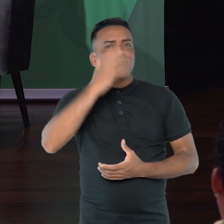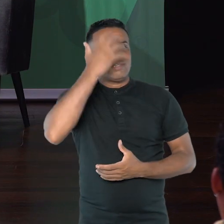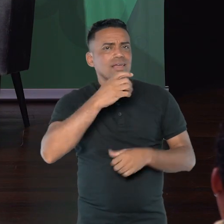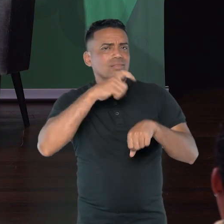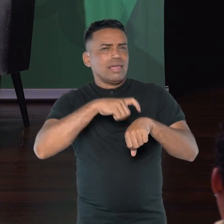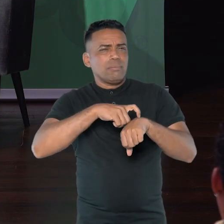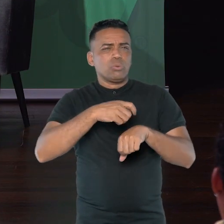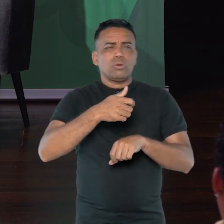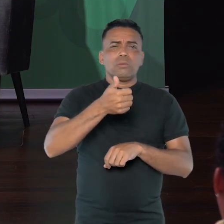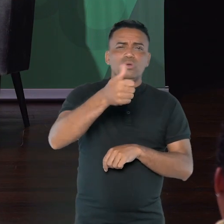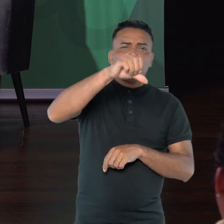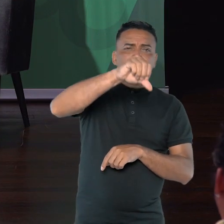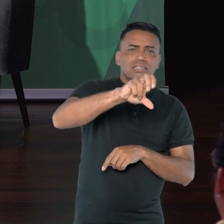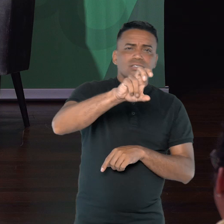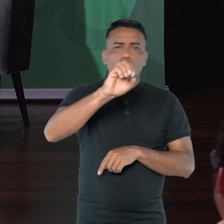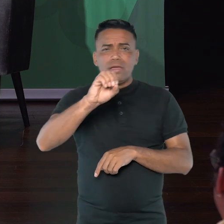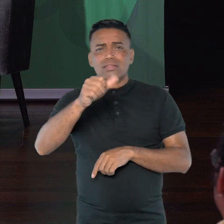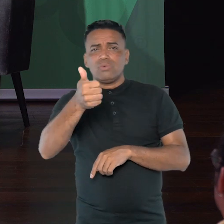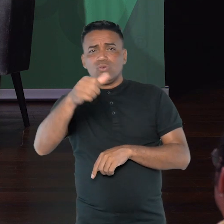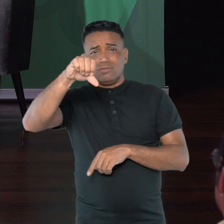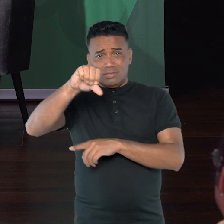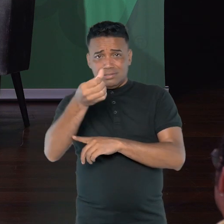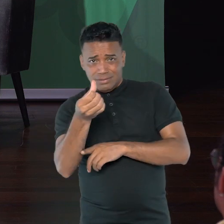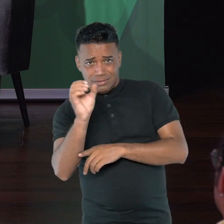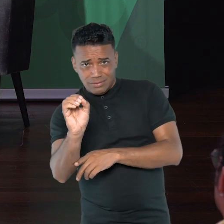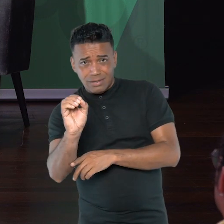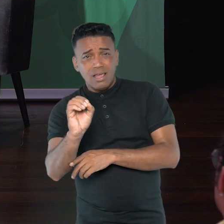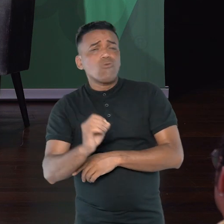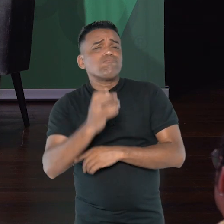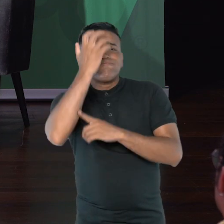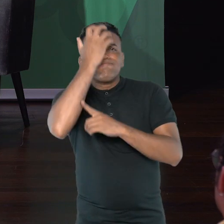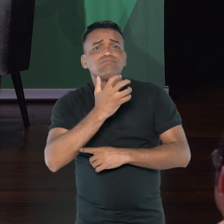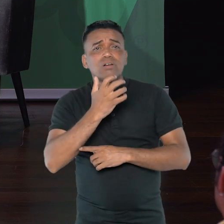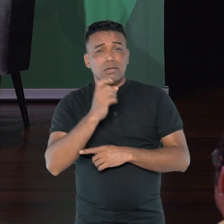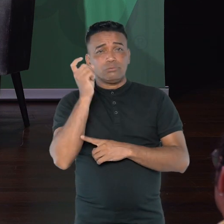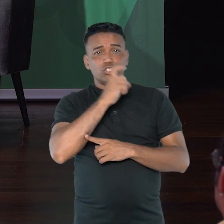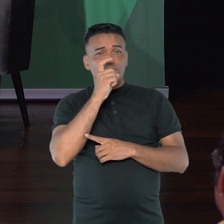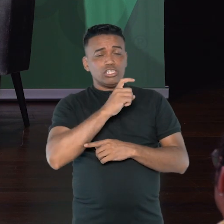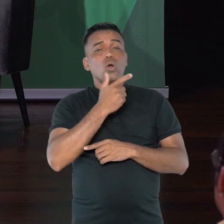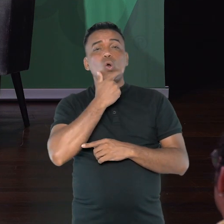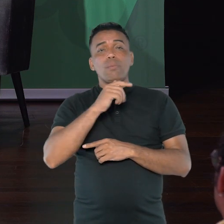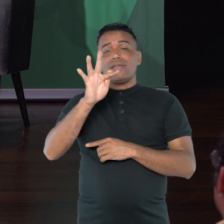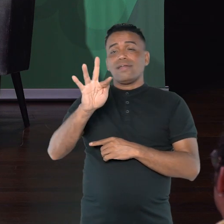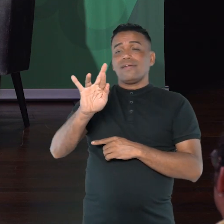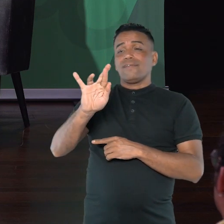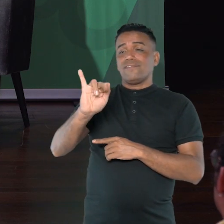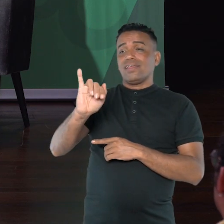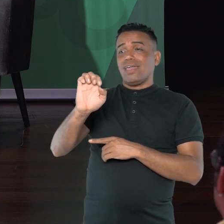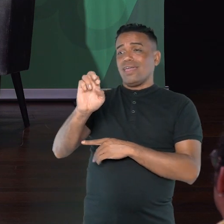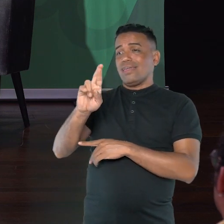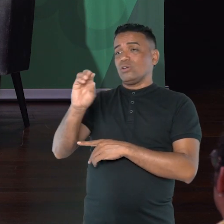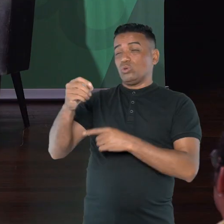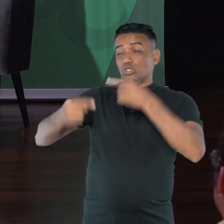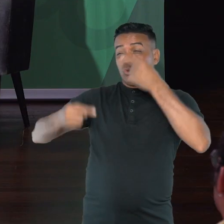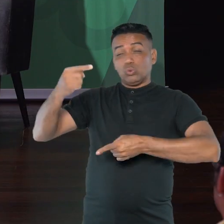mais precisamente entre as décadas de 1950 e 1960, tive a convicção de que desmentiria Frieiro, com quem travei inúmeras